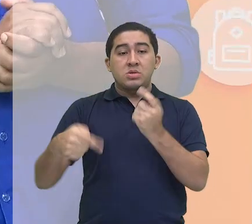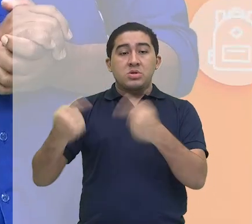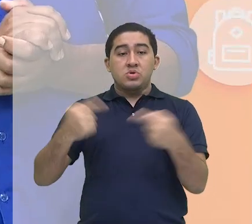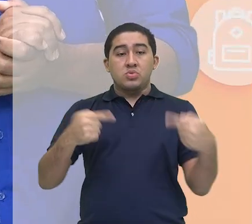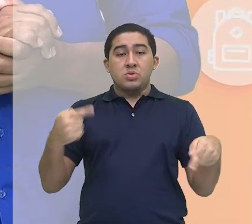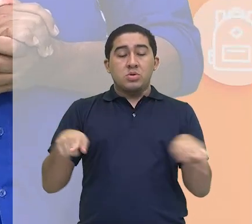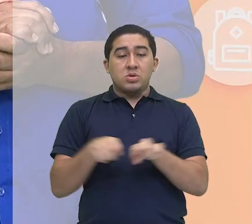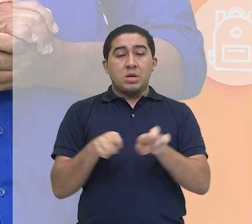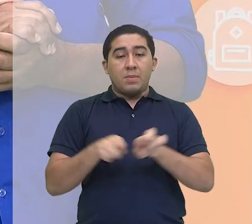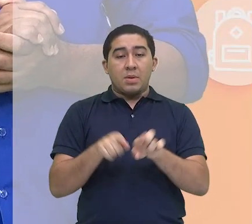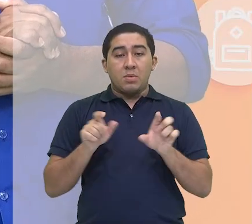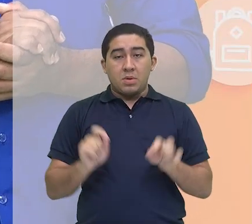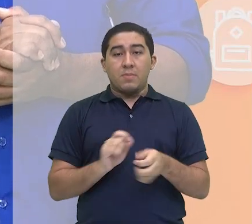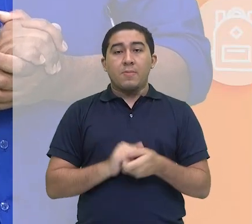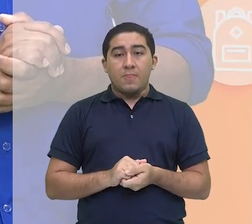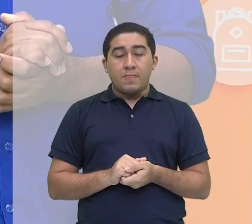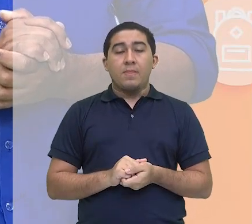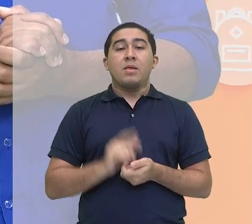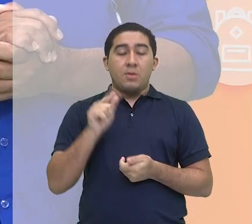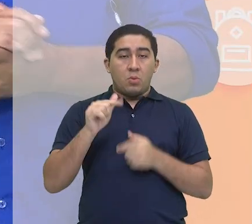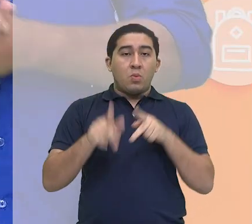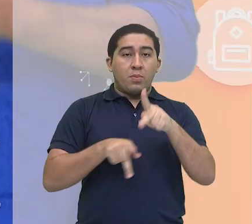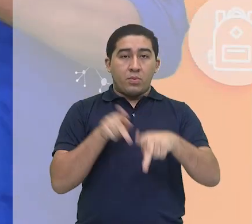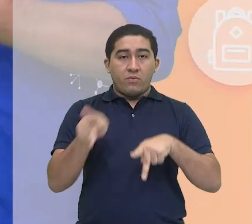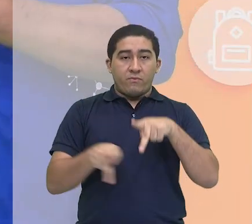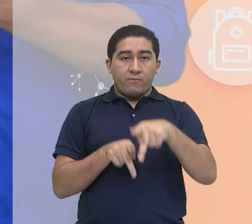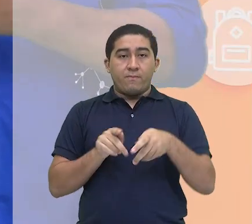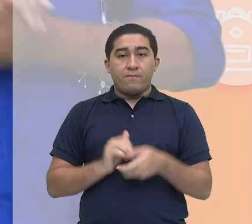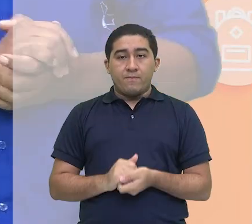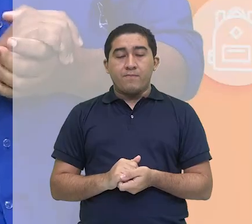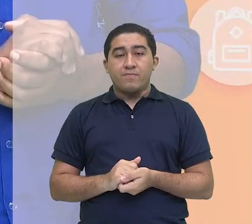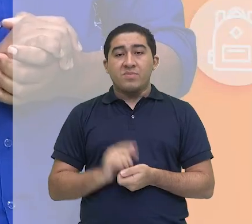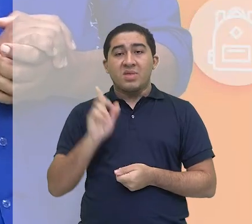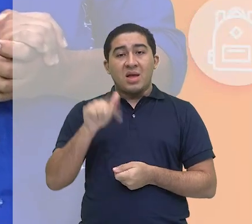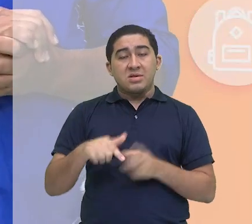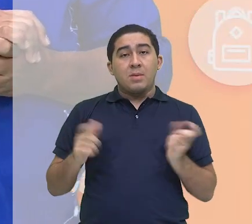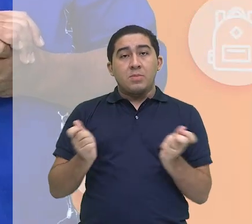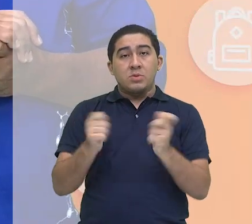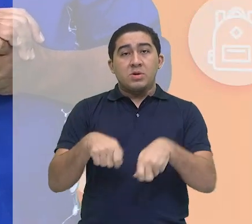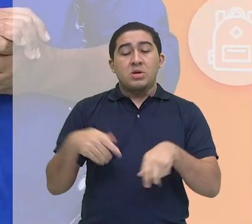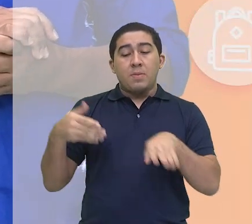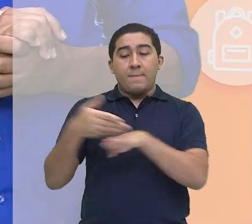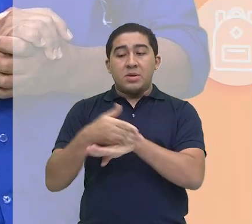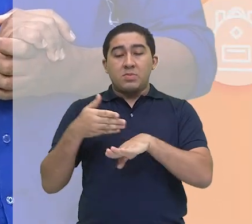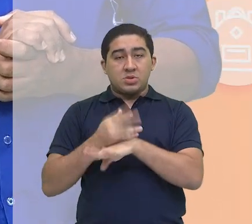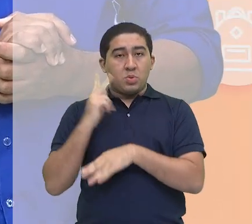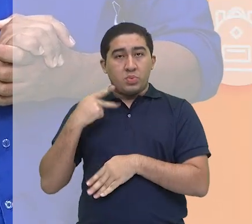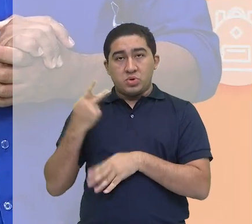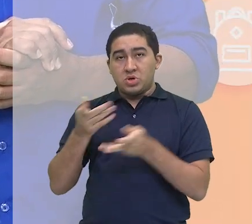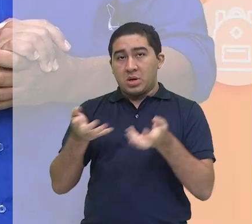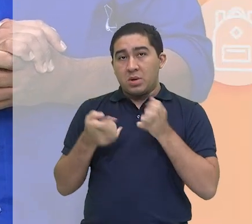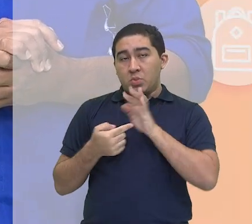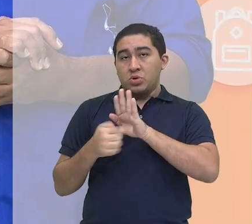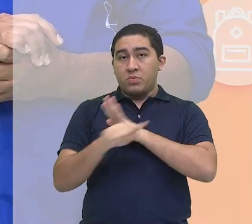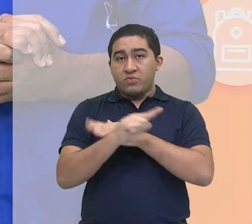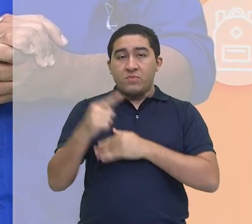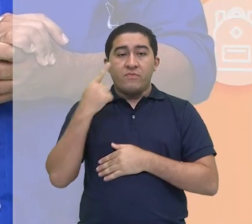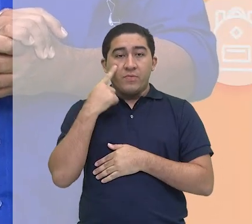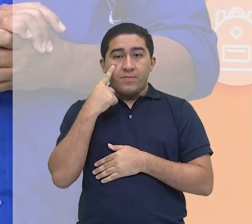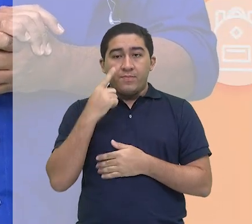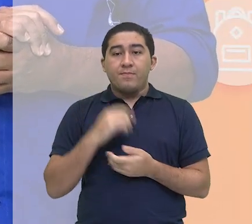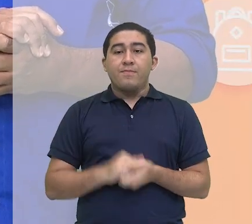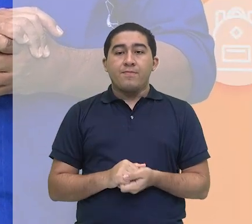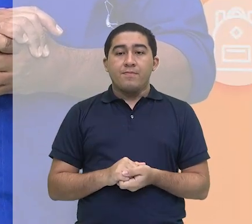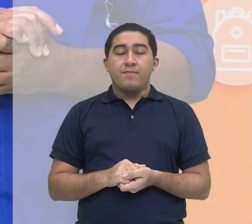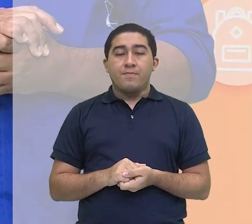discussões que vão beneficiar aí a população. Então, essas aqui são as formas de participação política que eu queria trazer para vocês. Tá